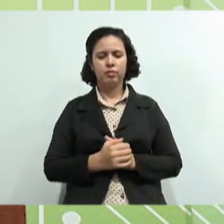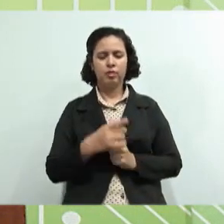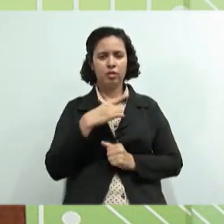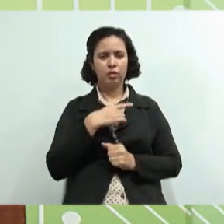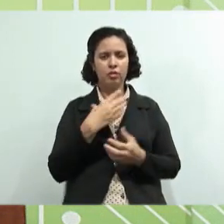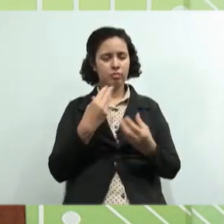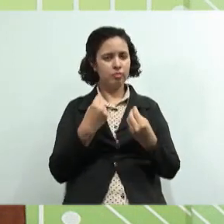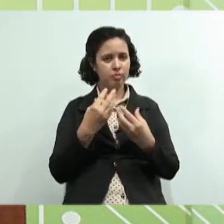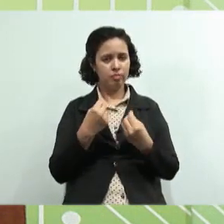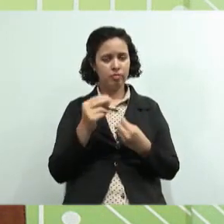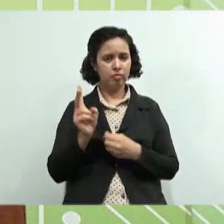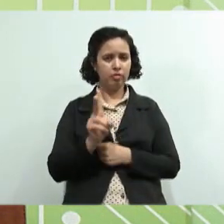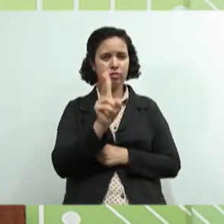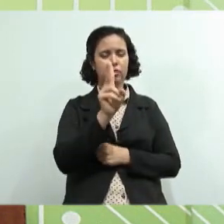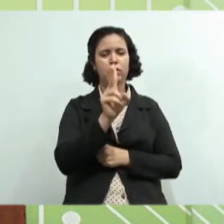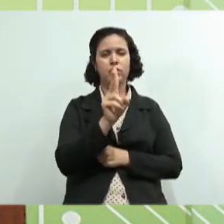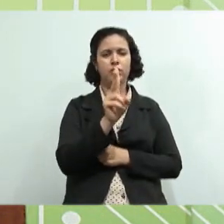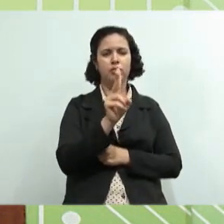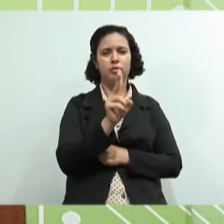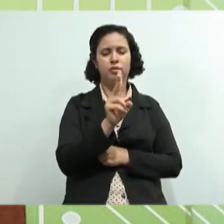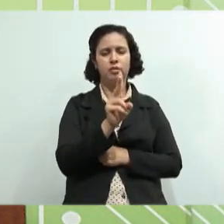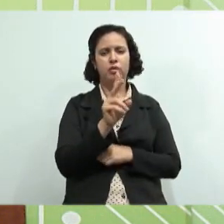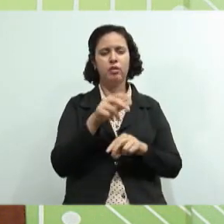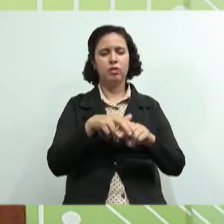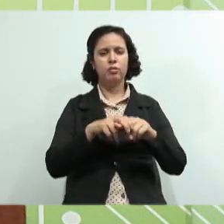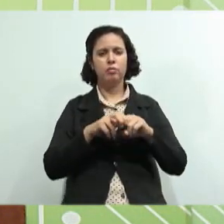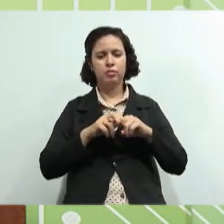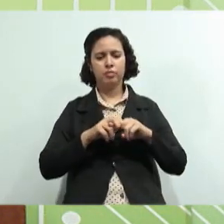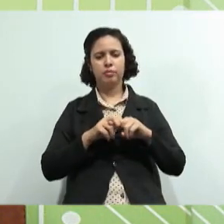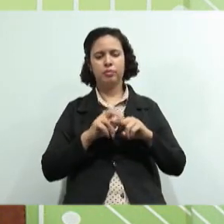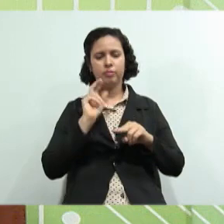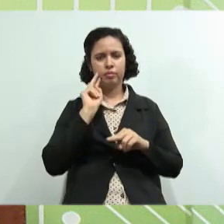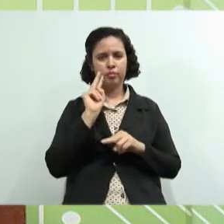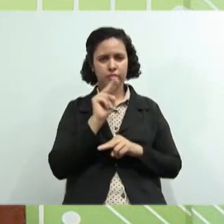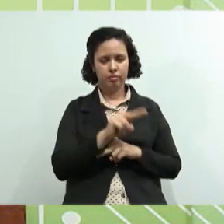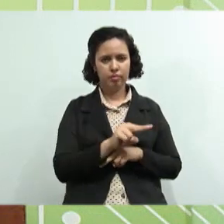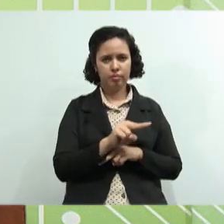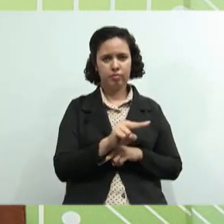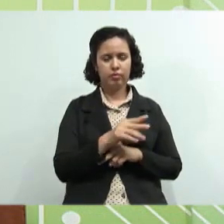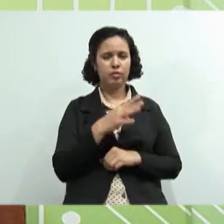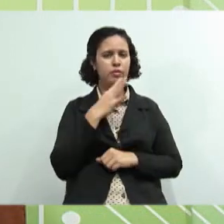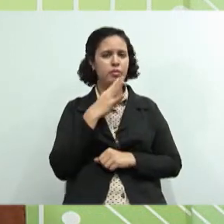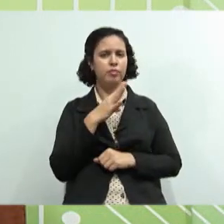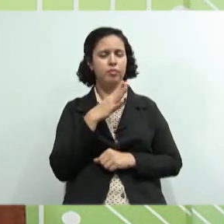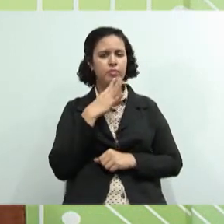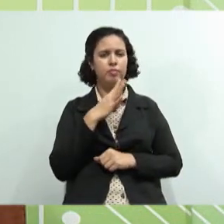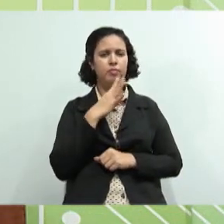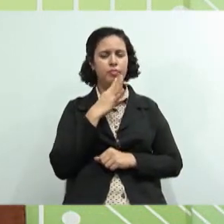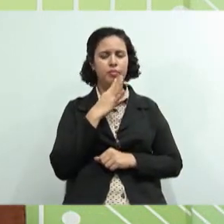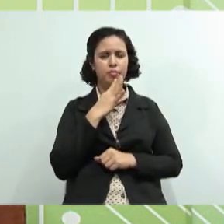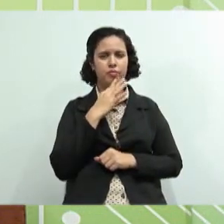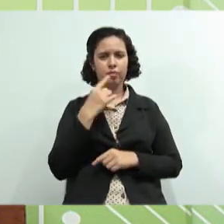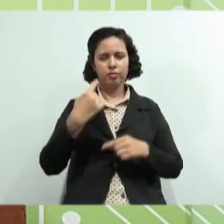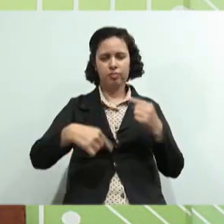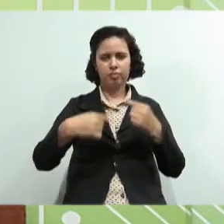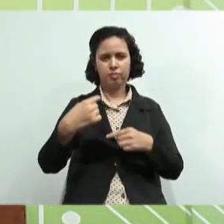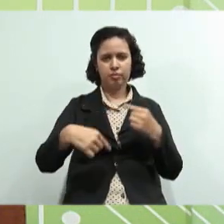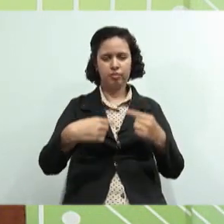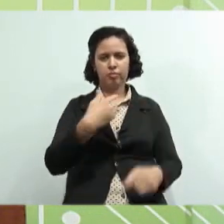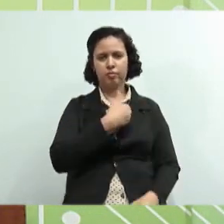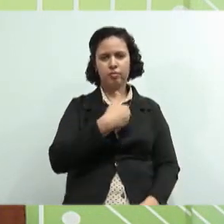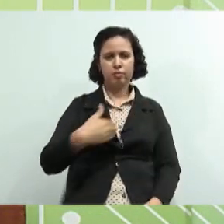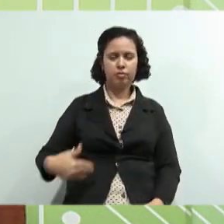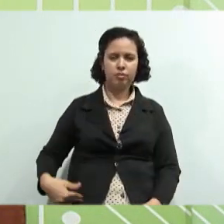muito valor, tem um enorme valor e por isso a gente está vendo esse reconhecimento, essas políticas públicas. Você